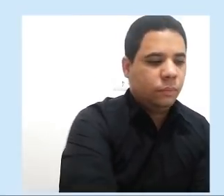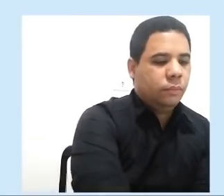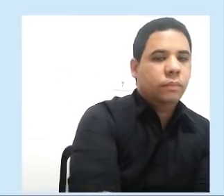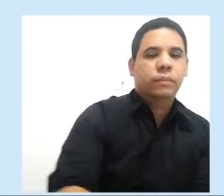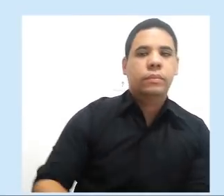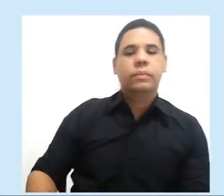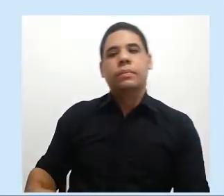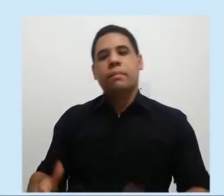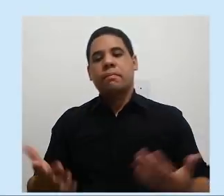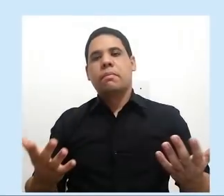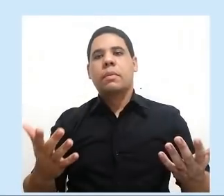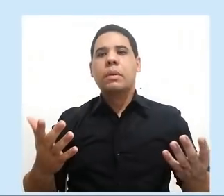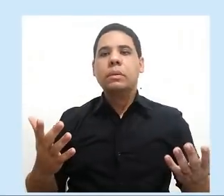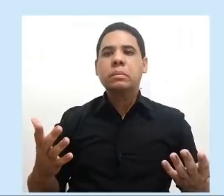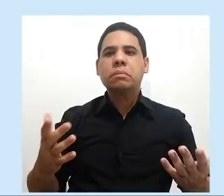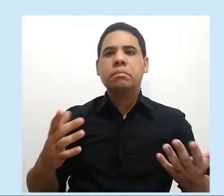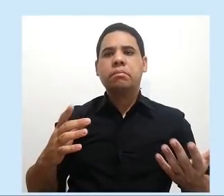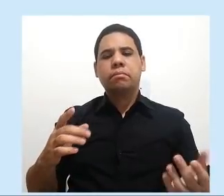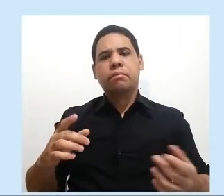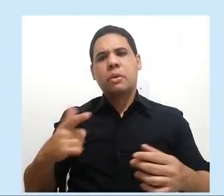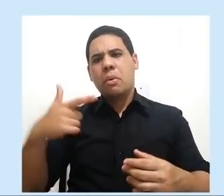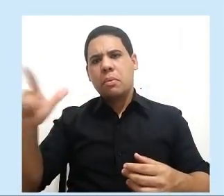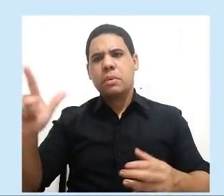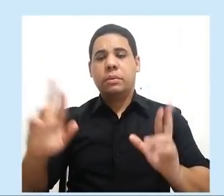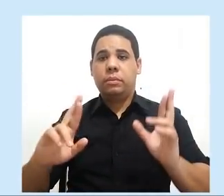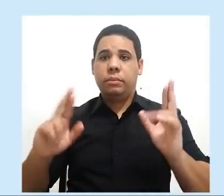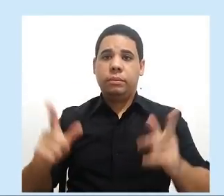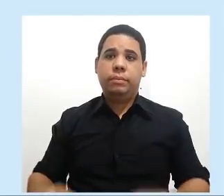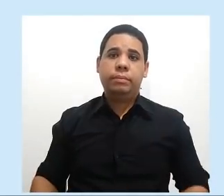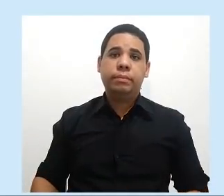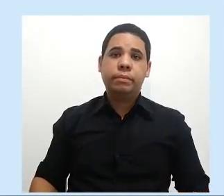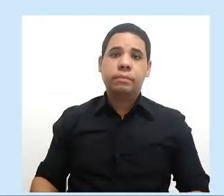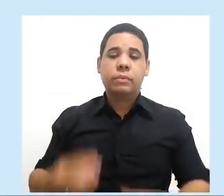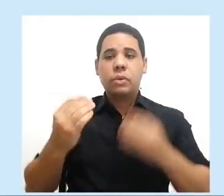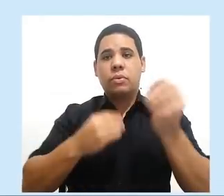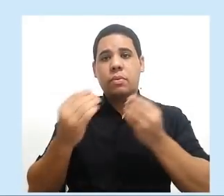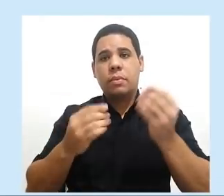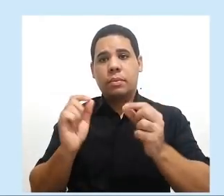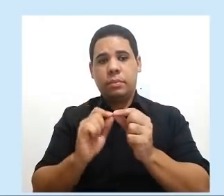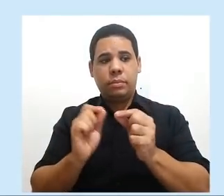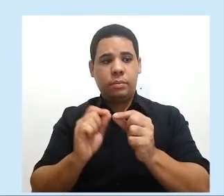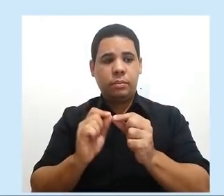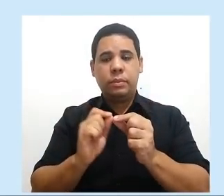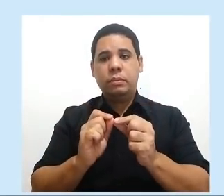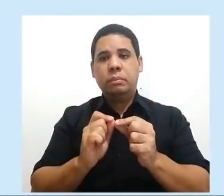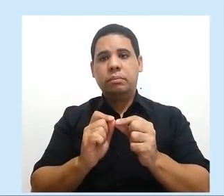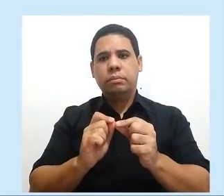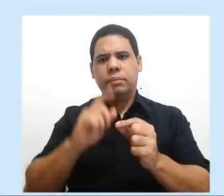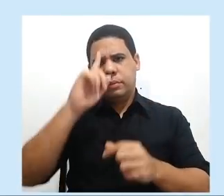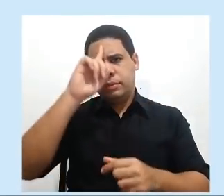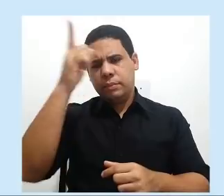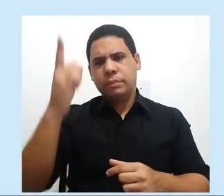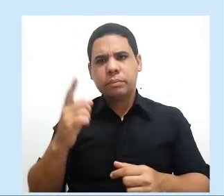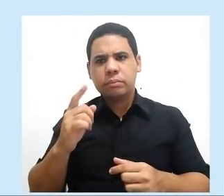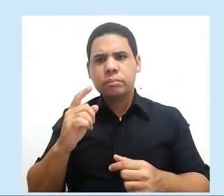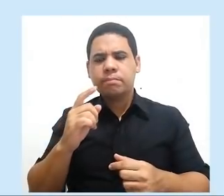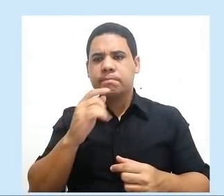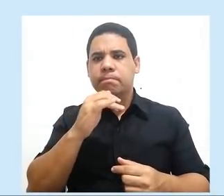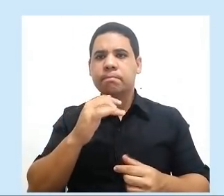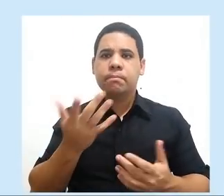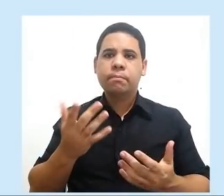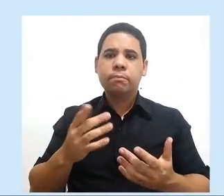também ter outras medidas além dessas? Como a gente vai fazer isso? Você tem uma ideia de qual é essa